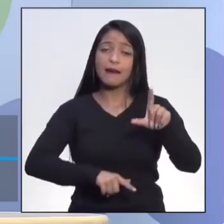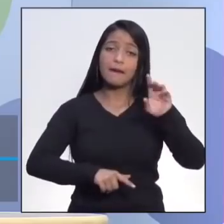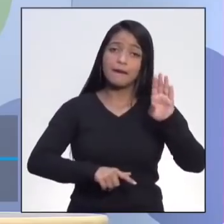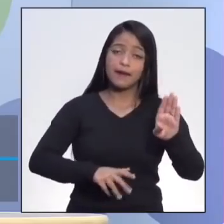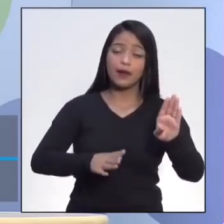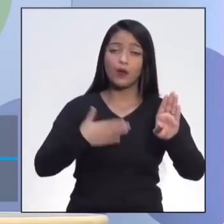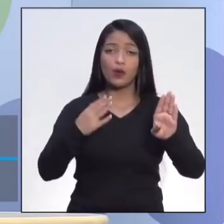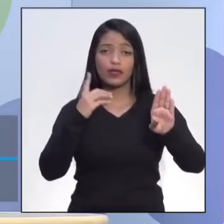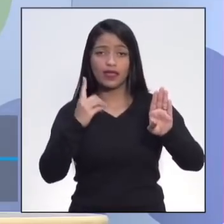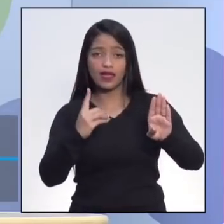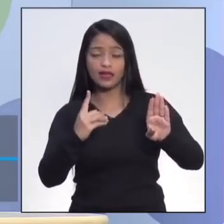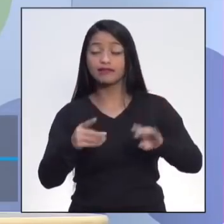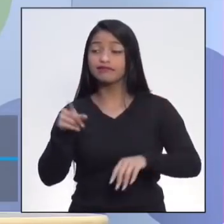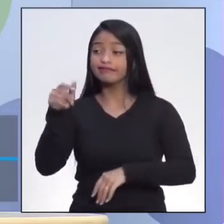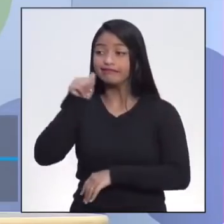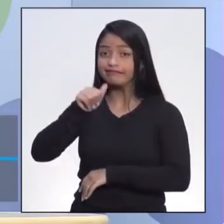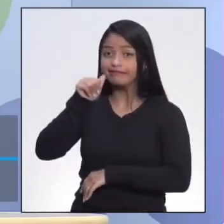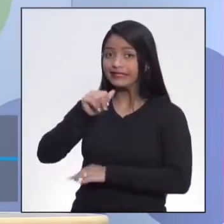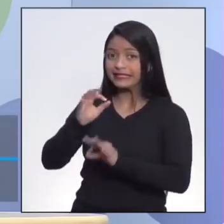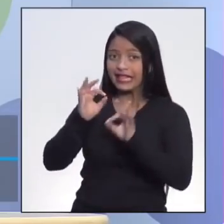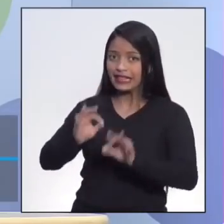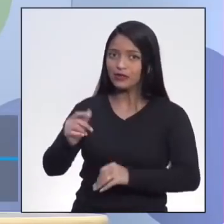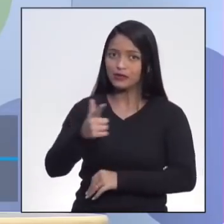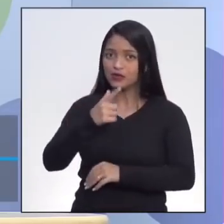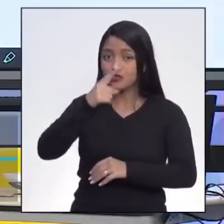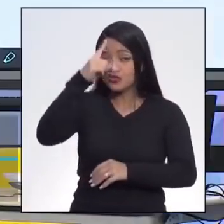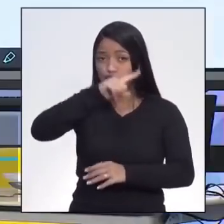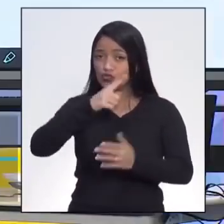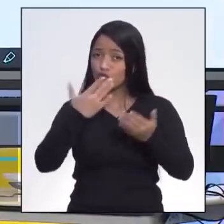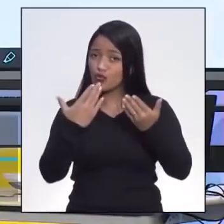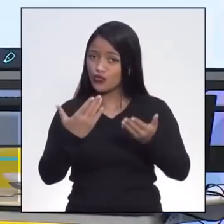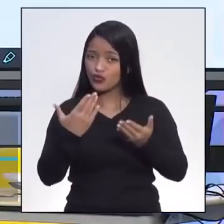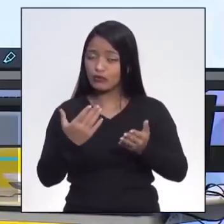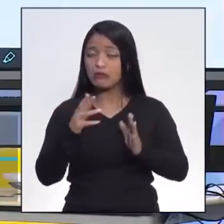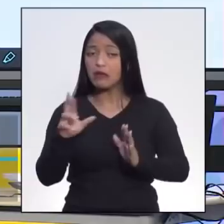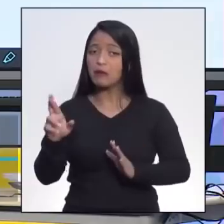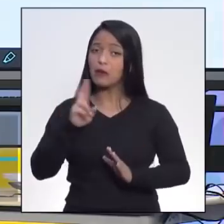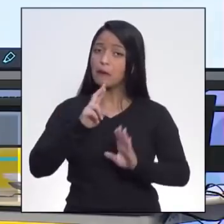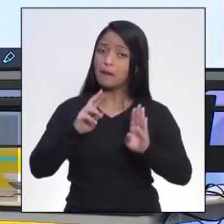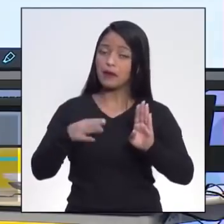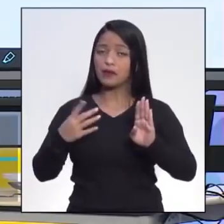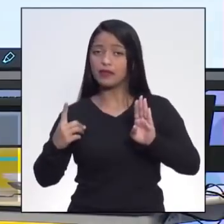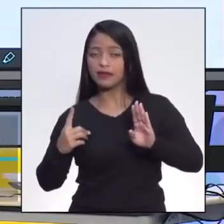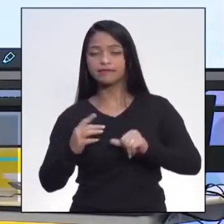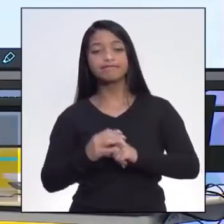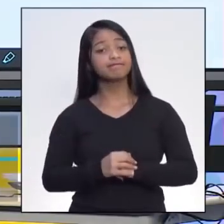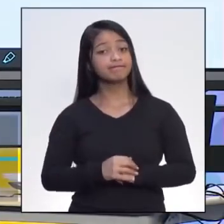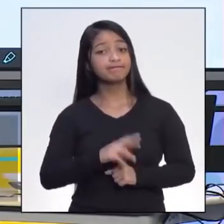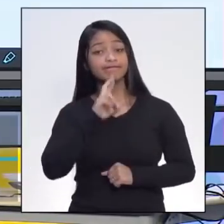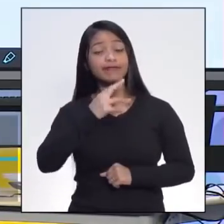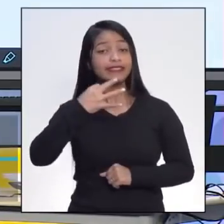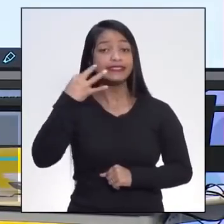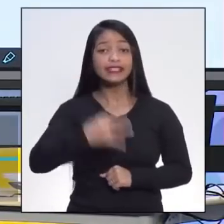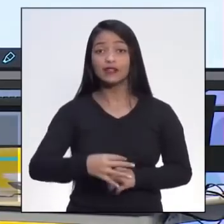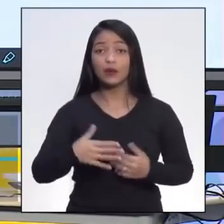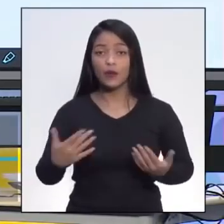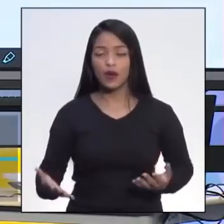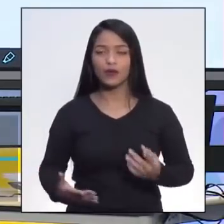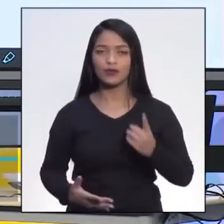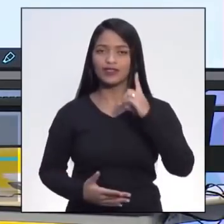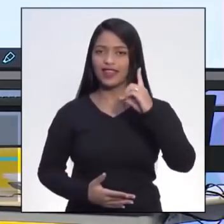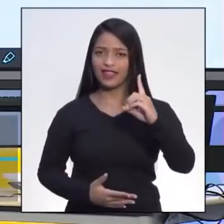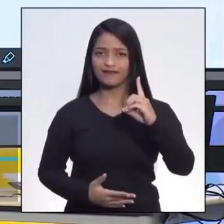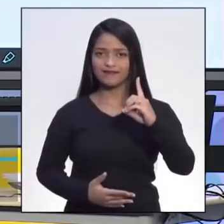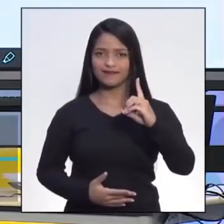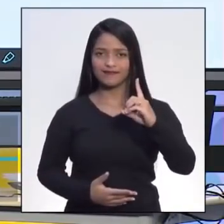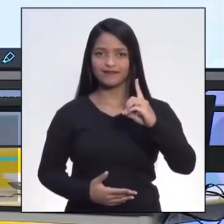está um pouquinho na dúvida, mas colocou uma das duas. A correta é a letra D de dado,